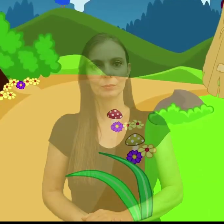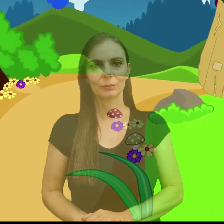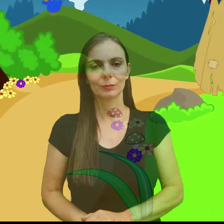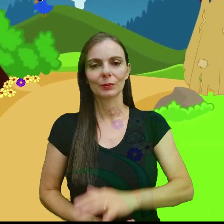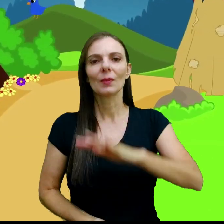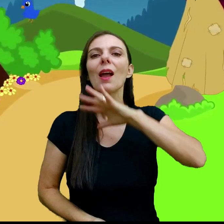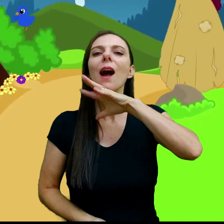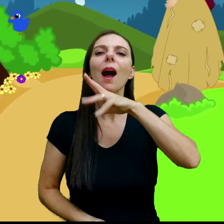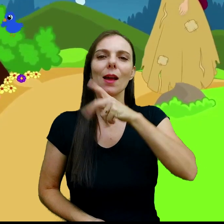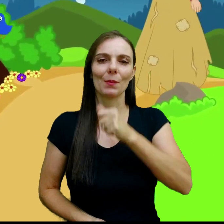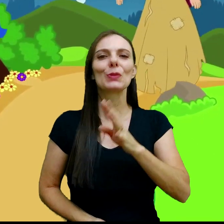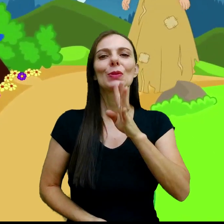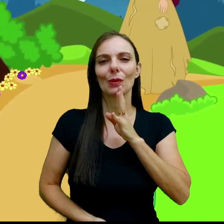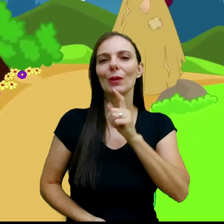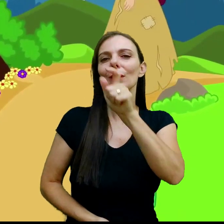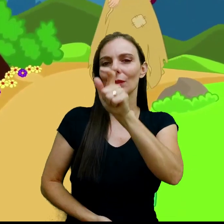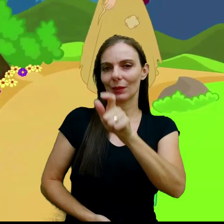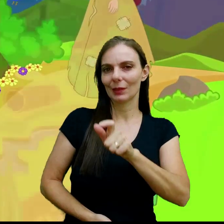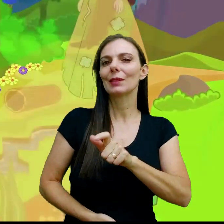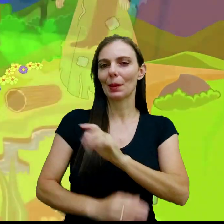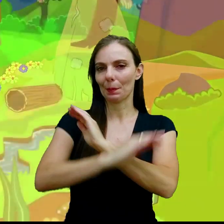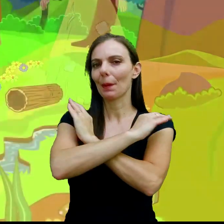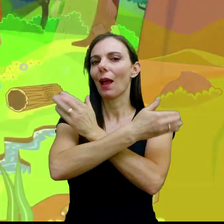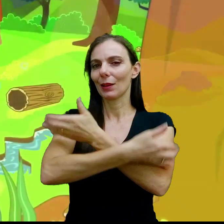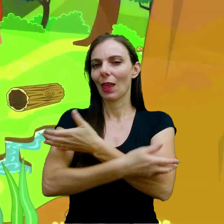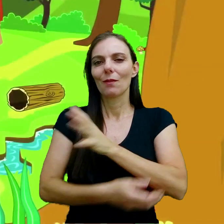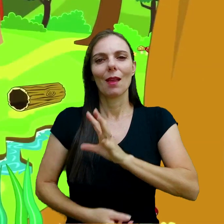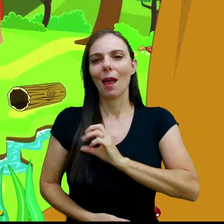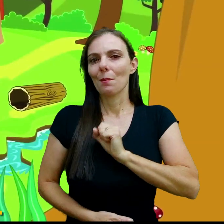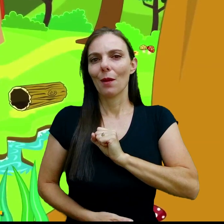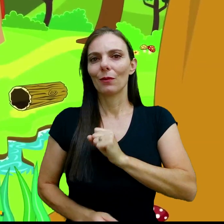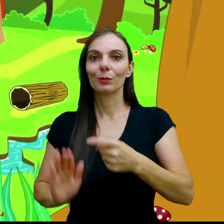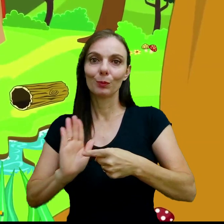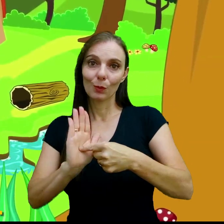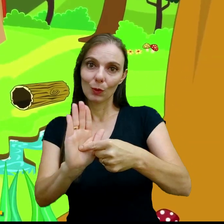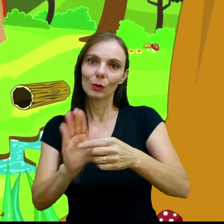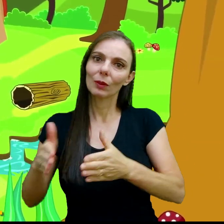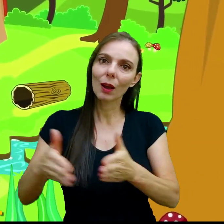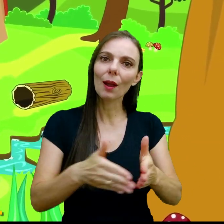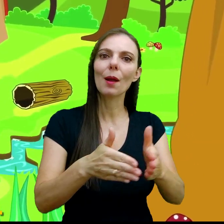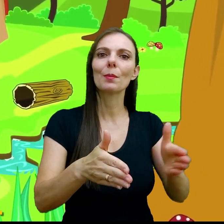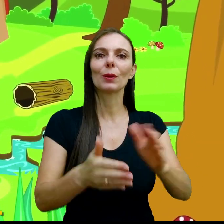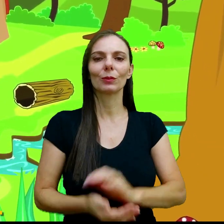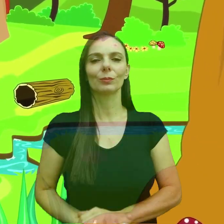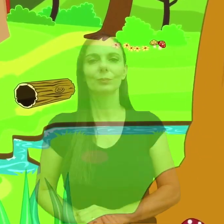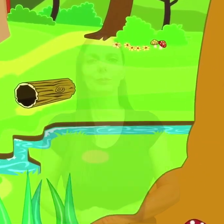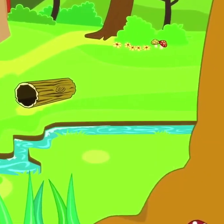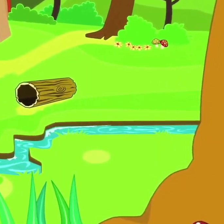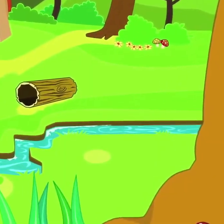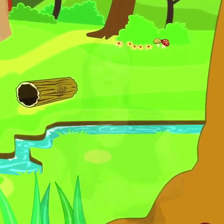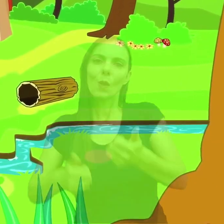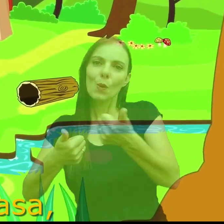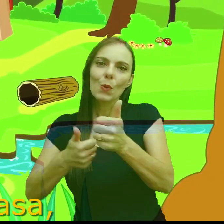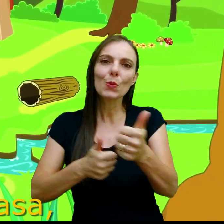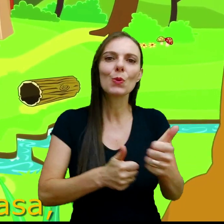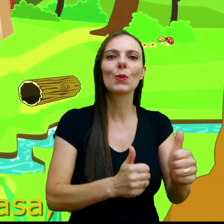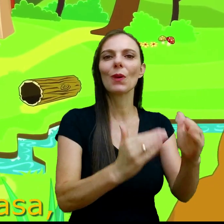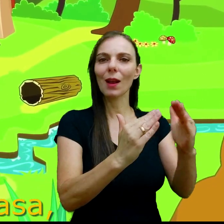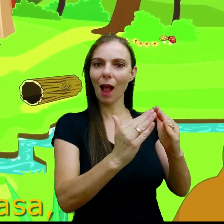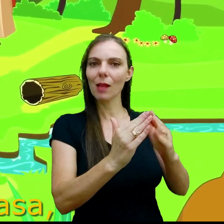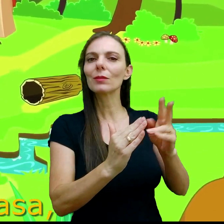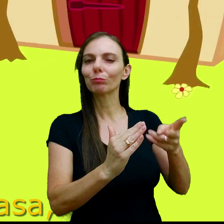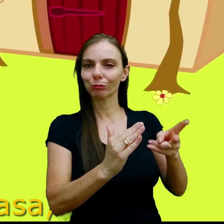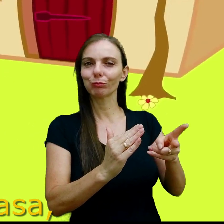Como os animais sabiam quem ela era e amavam a princesa, mostraram a ela um caminho. Eles a